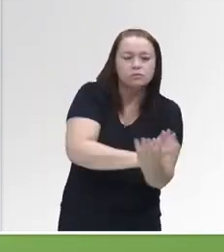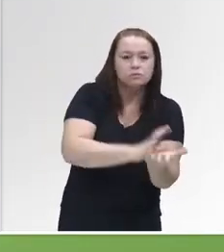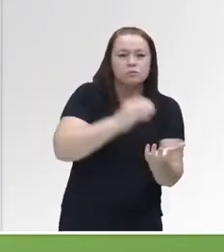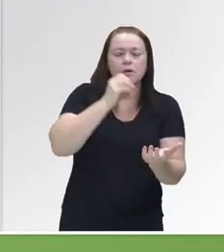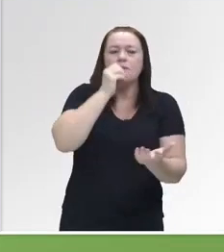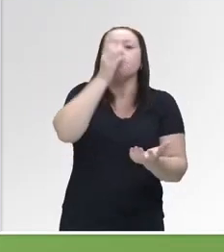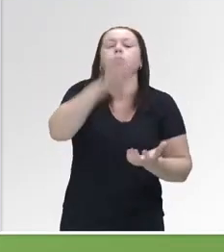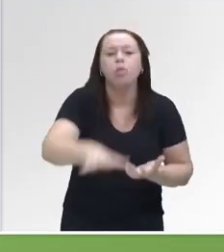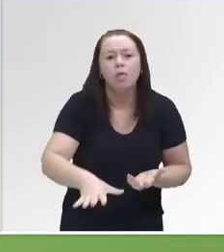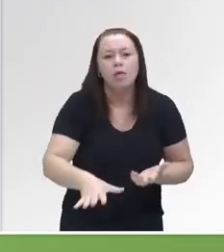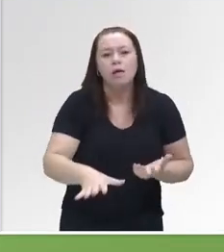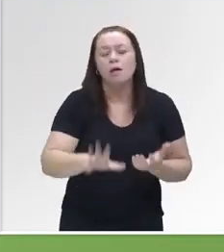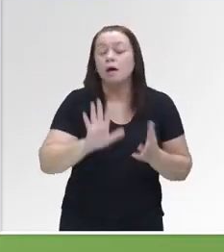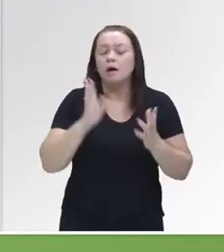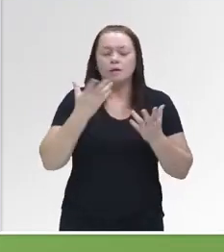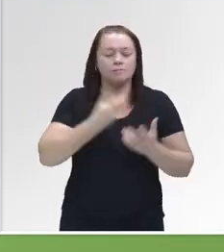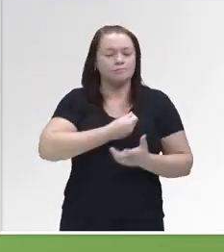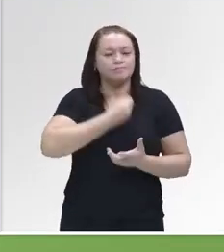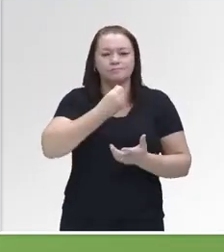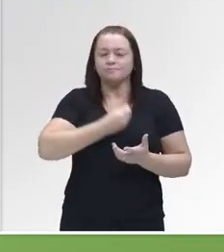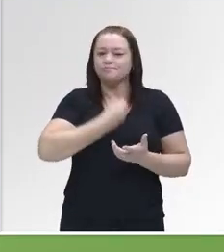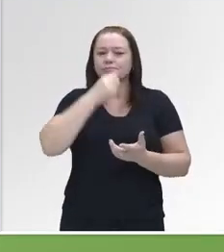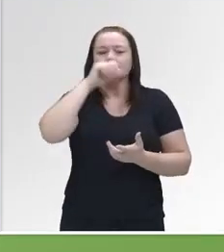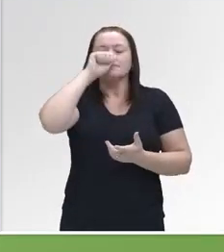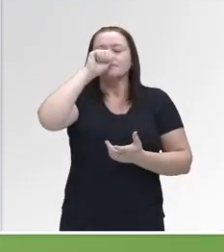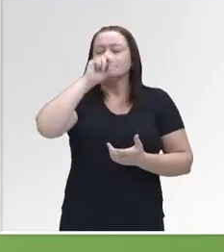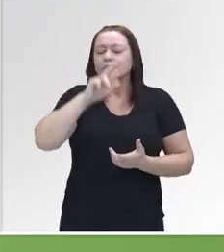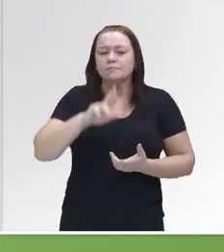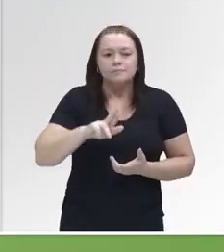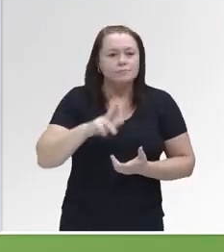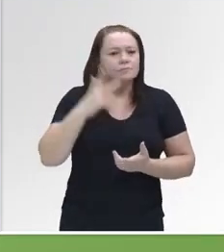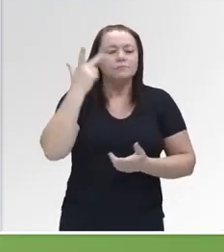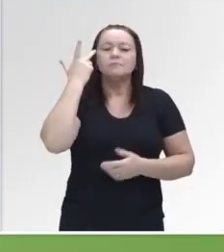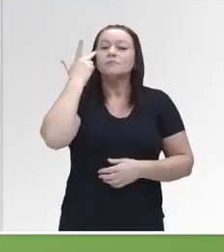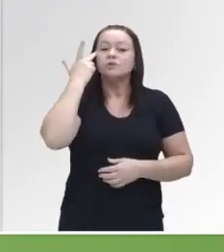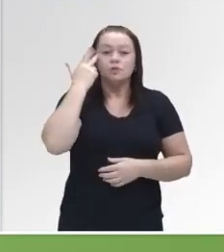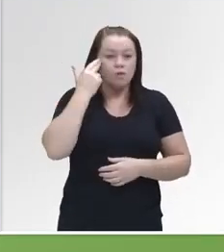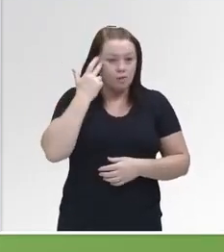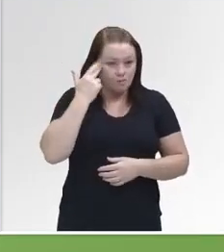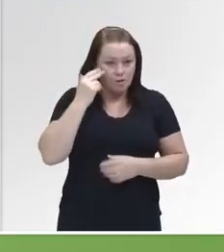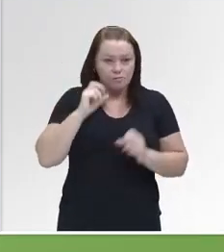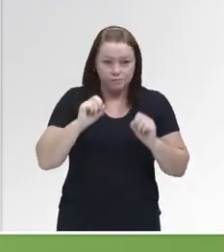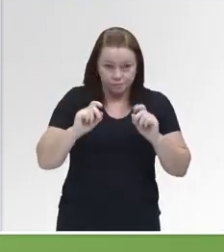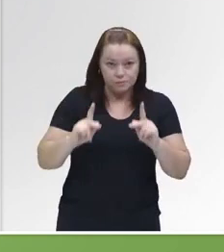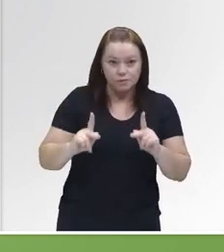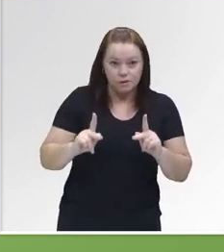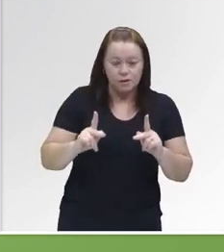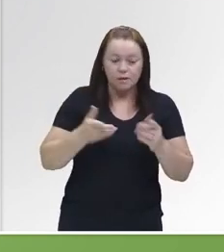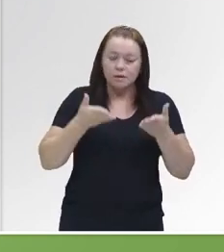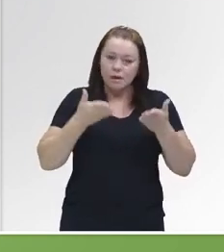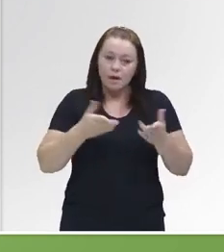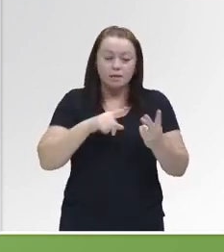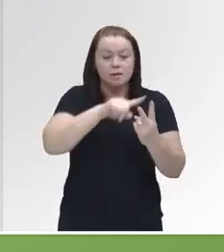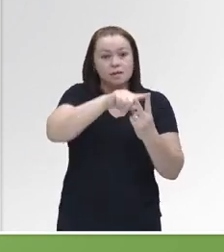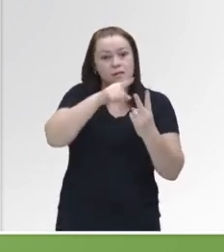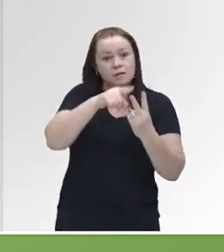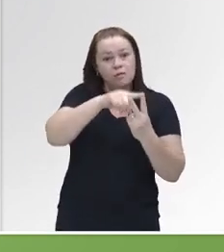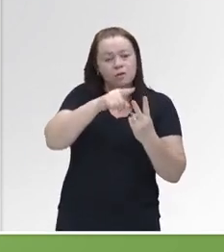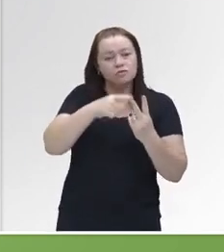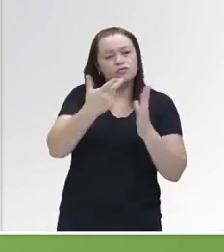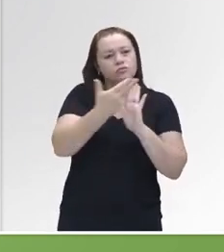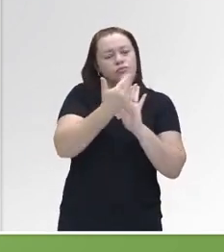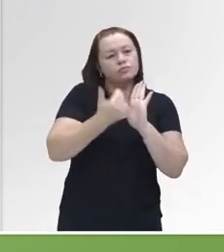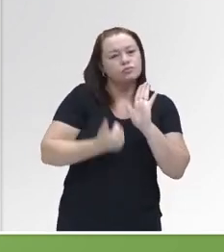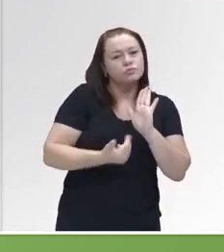uma certa forma, fazer o lançamento do objeto que está obstruindo as vias, tá bom? Essas são as duas imagens